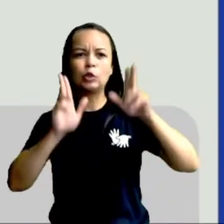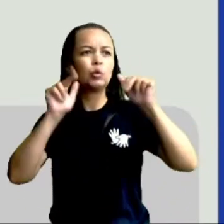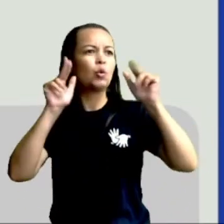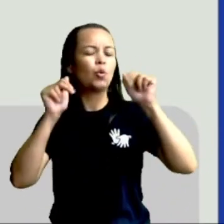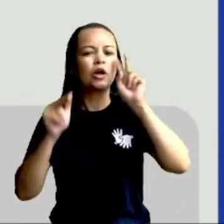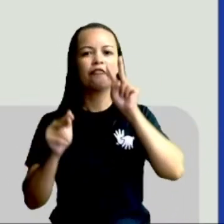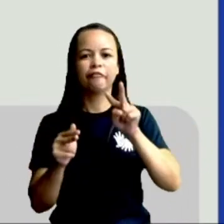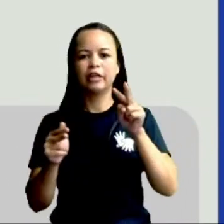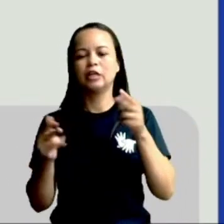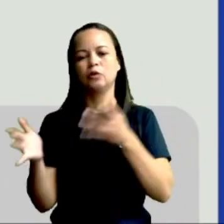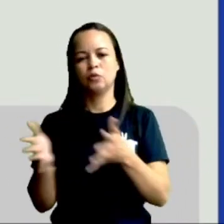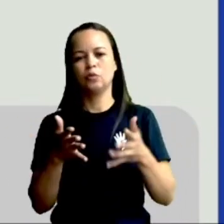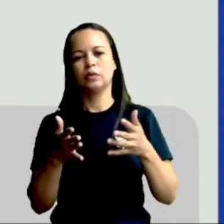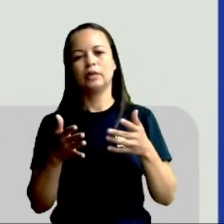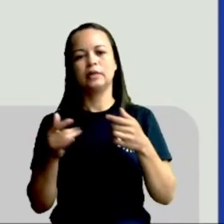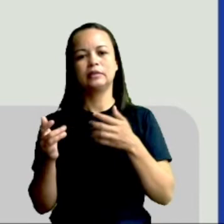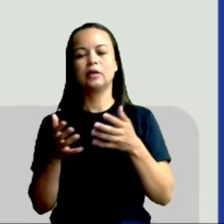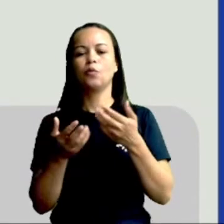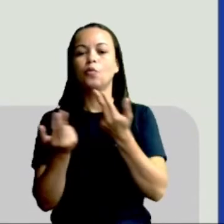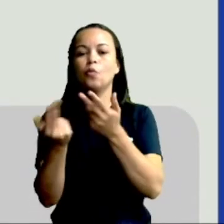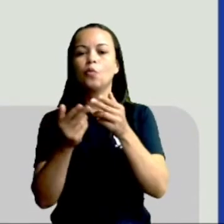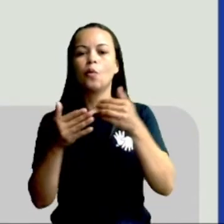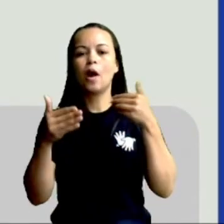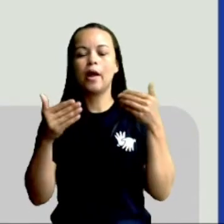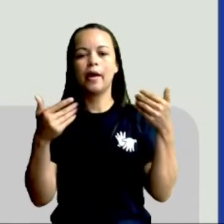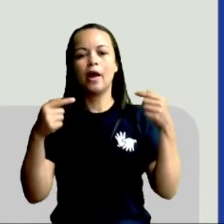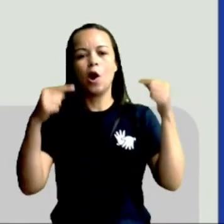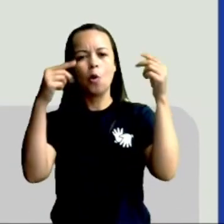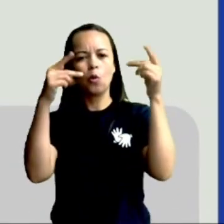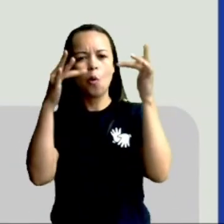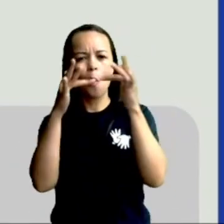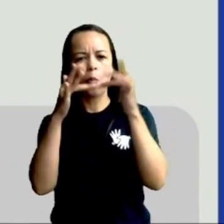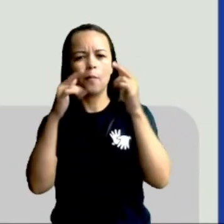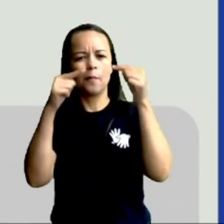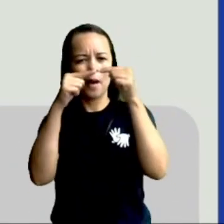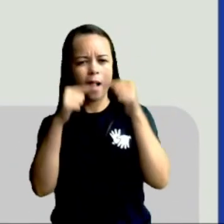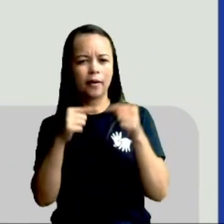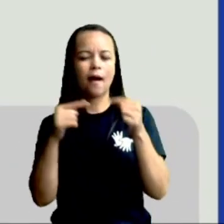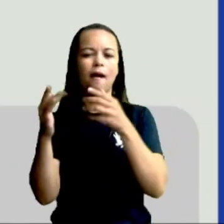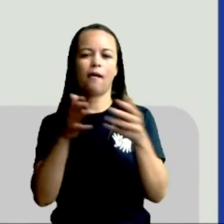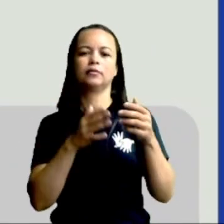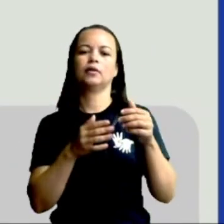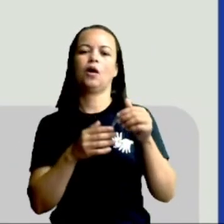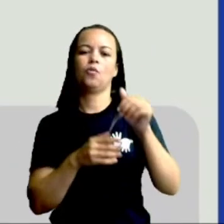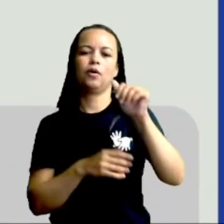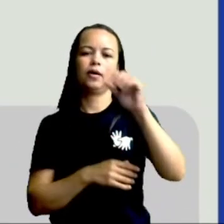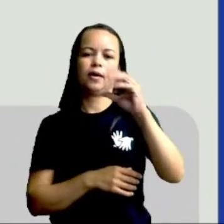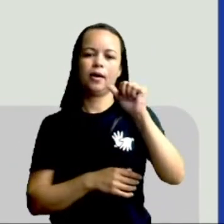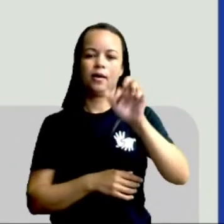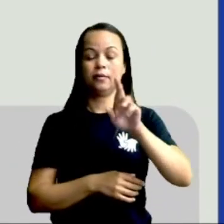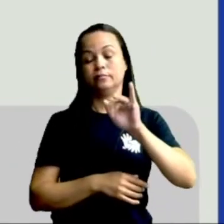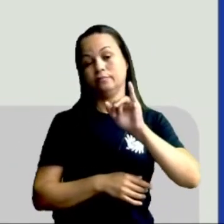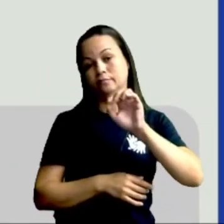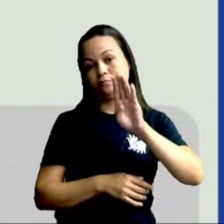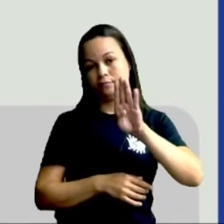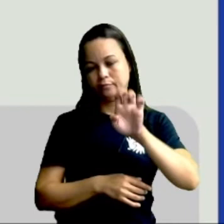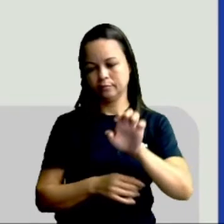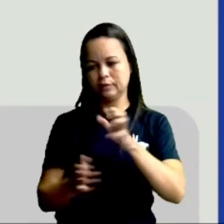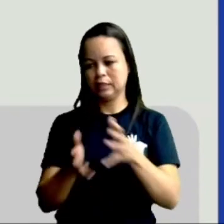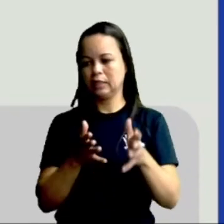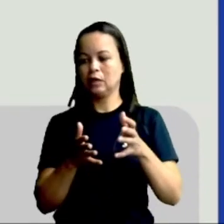somente comparadas aos do Caribe. Colocam o Nordeste entre as grandes rotas de turismo do mundo.